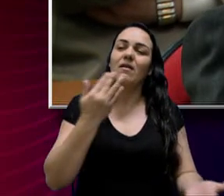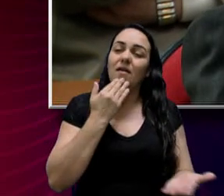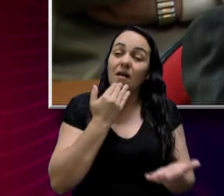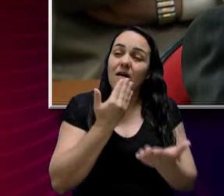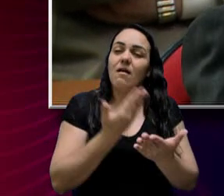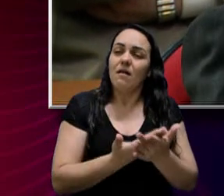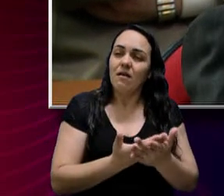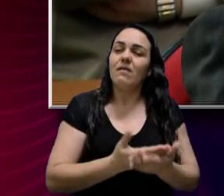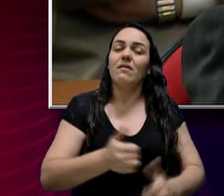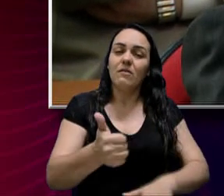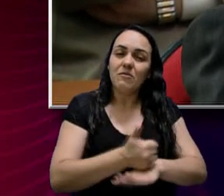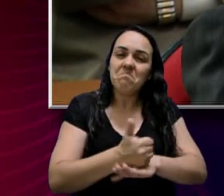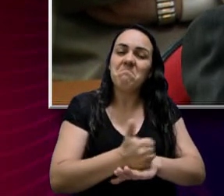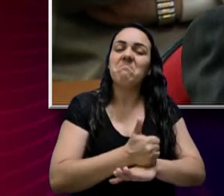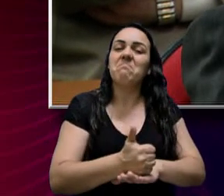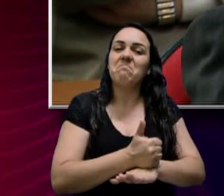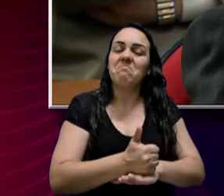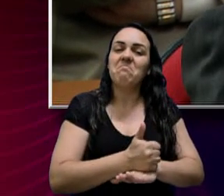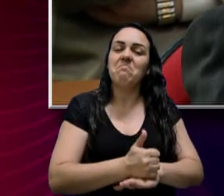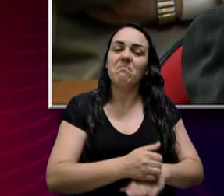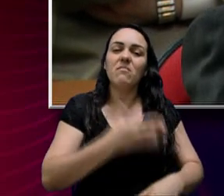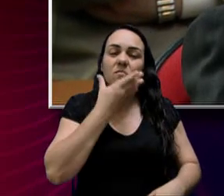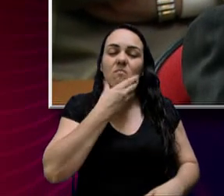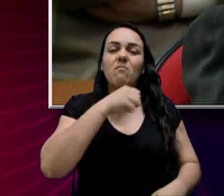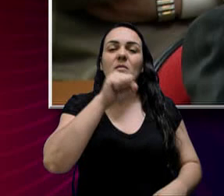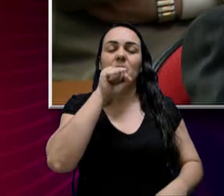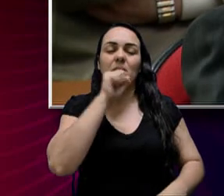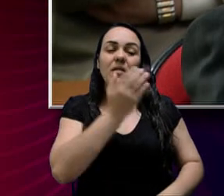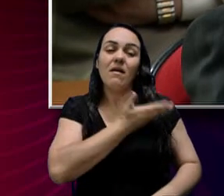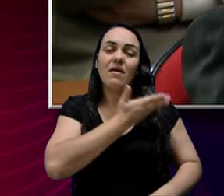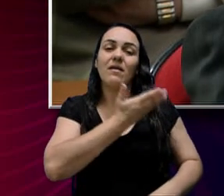profissional, mas também como pai de família e amigo.